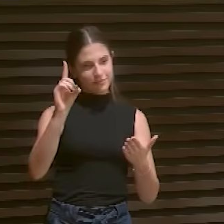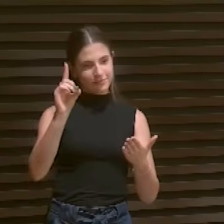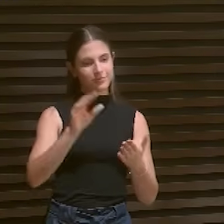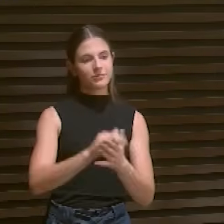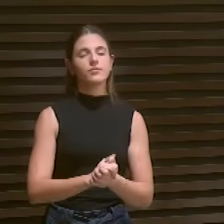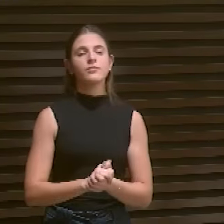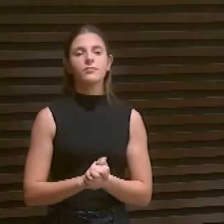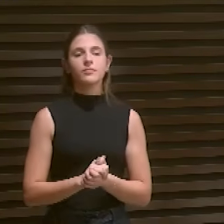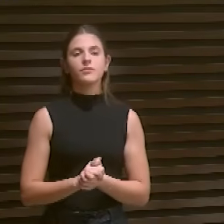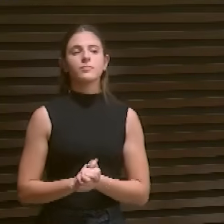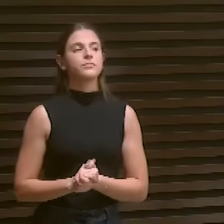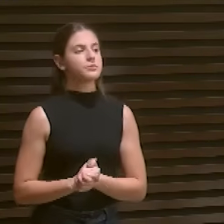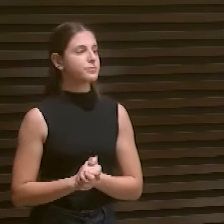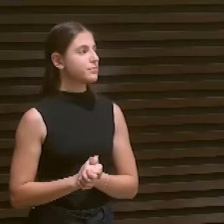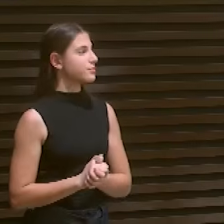E para que eu